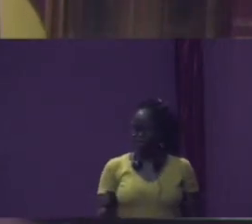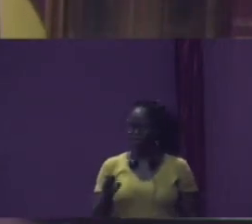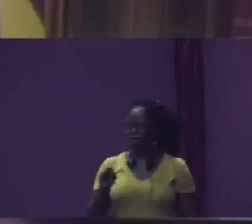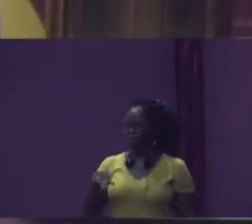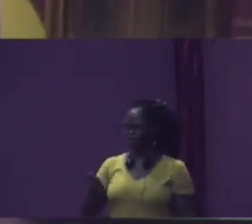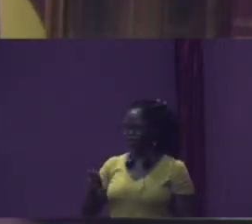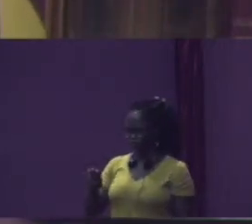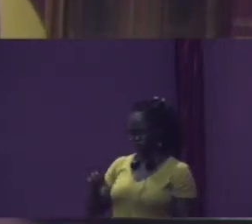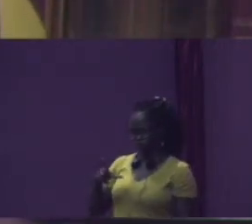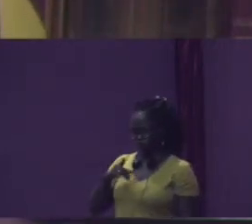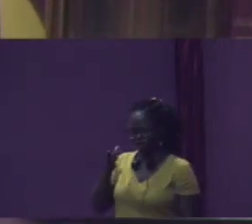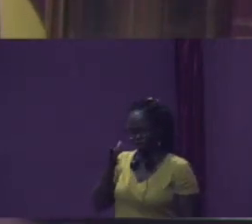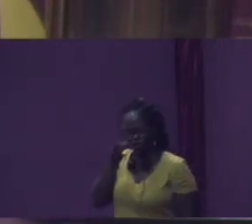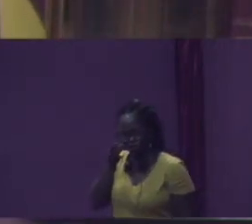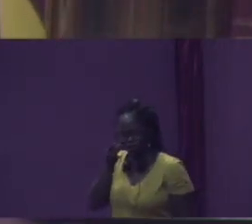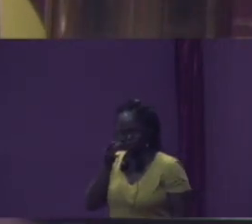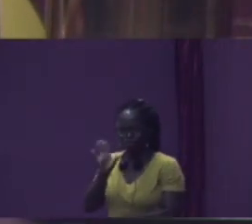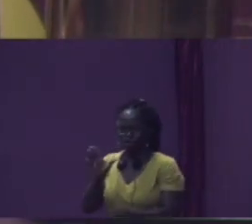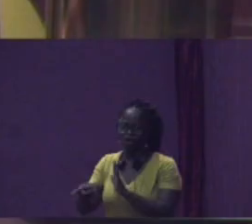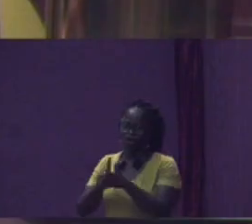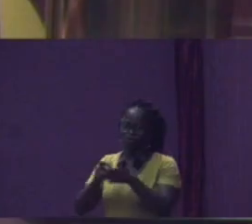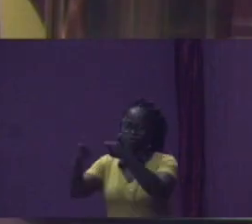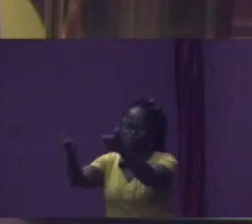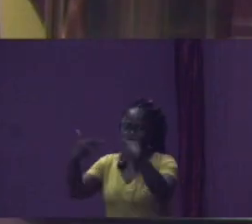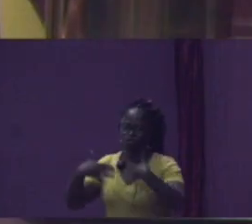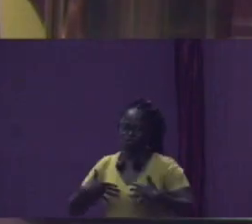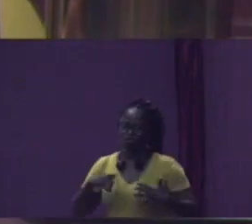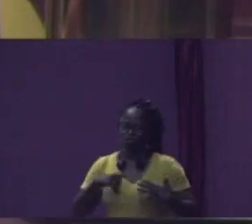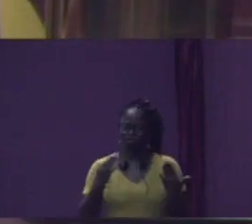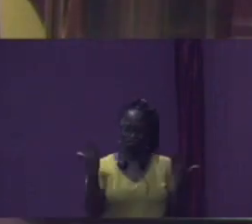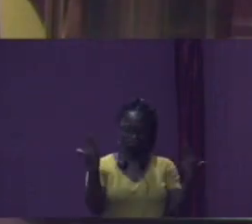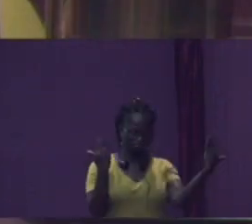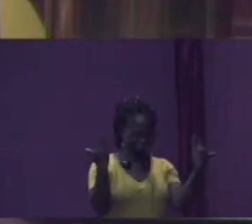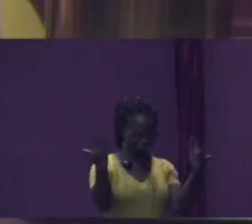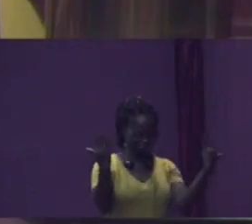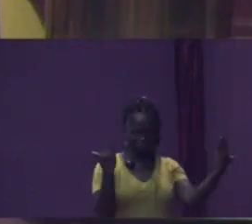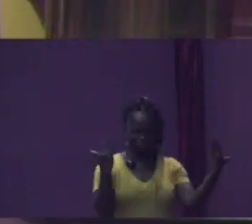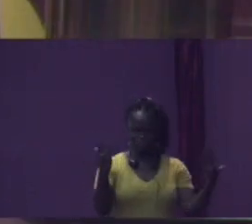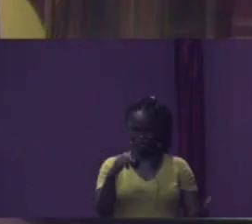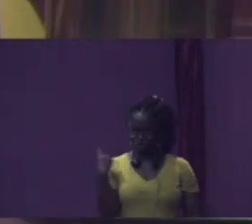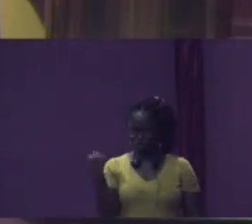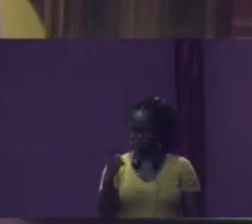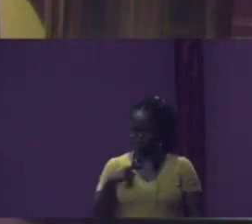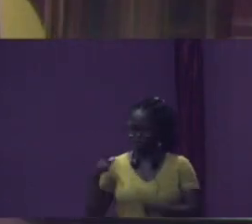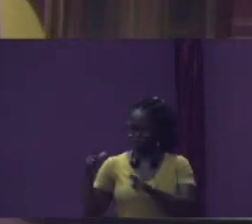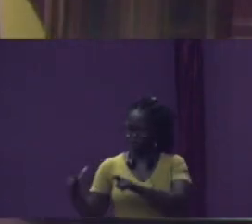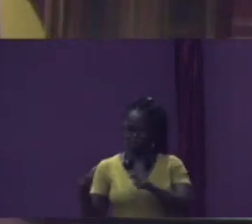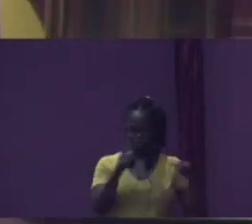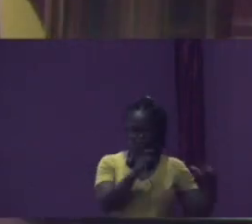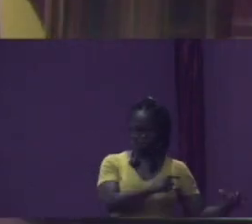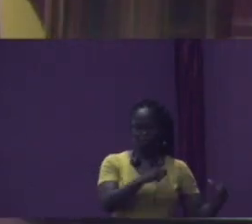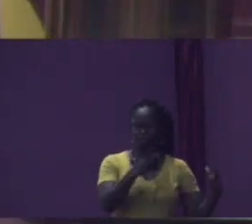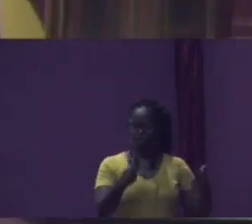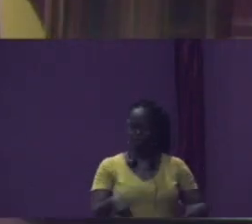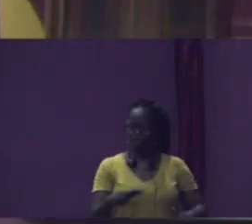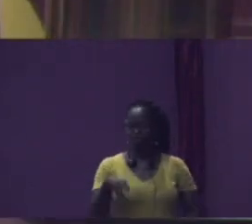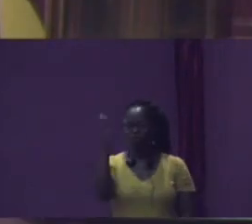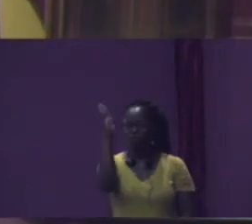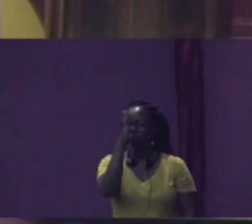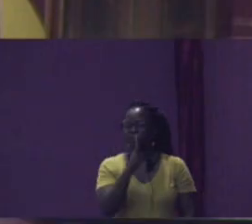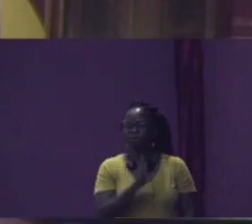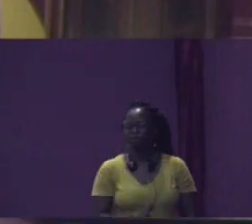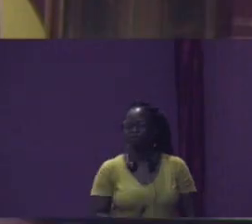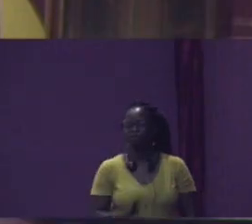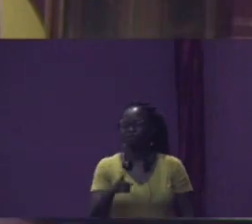aqui, ela também já falava dessa questão do paradoxo que a gente vive, né? A gente tem lugares também no Brasil que a